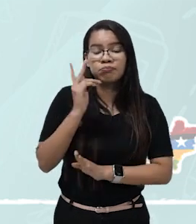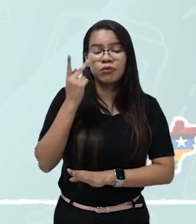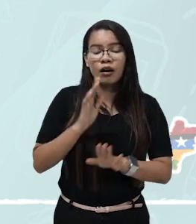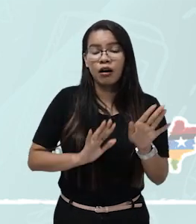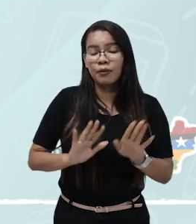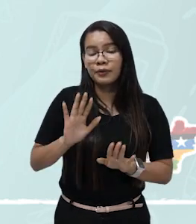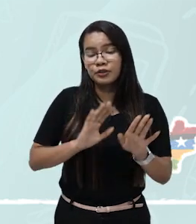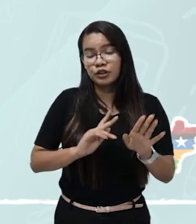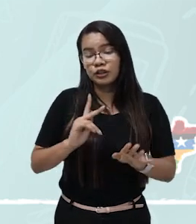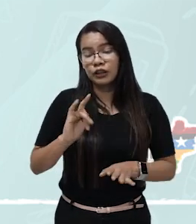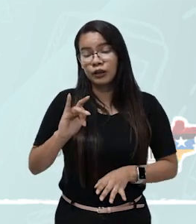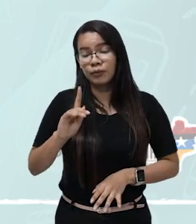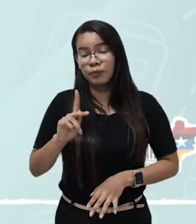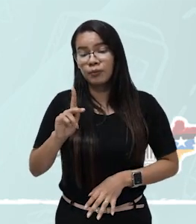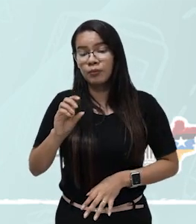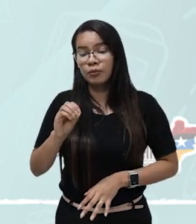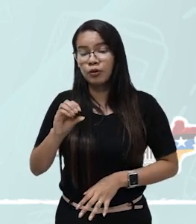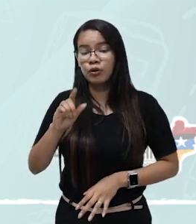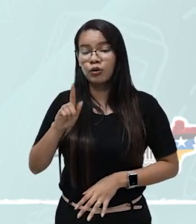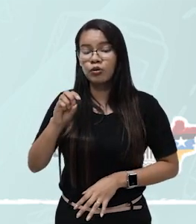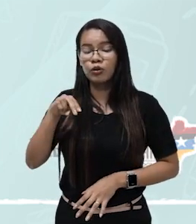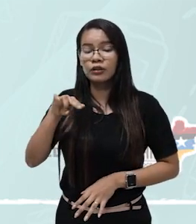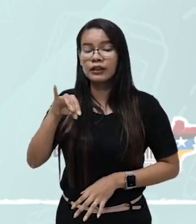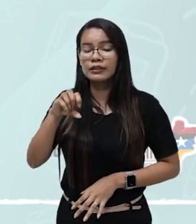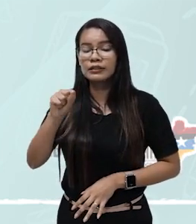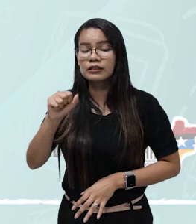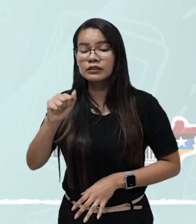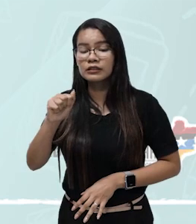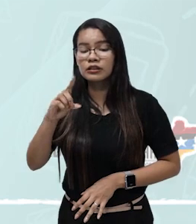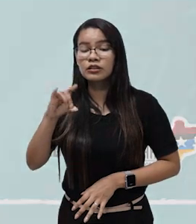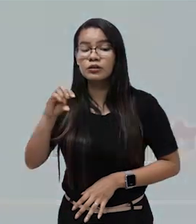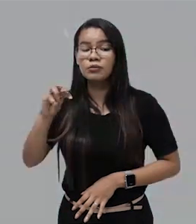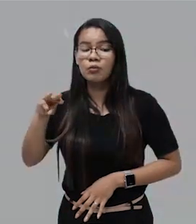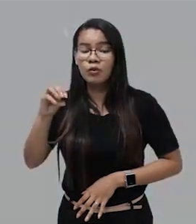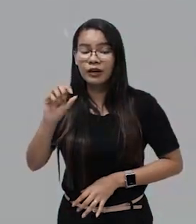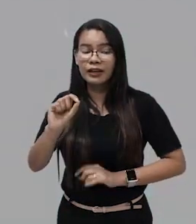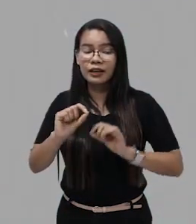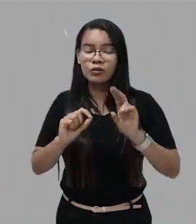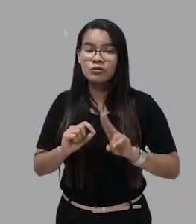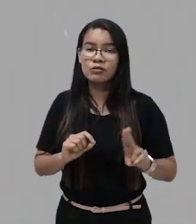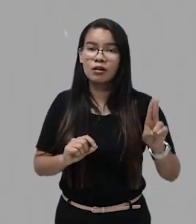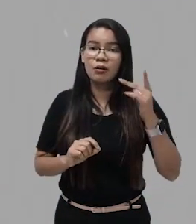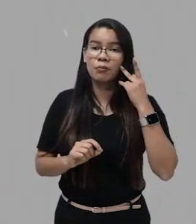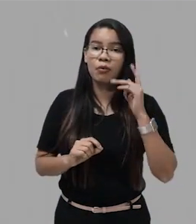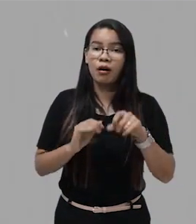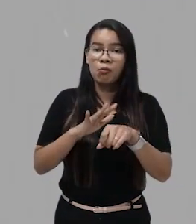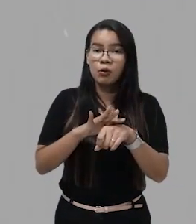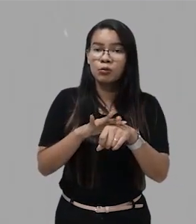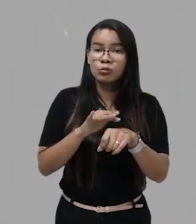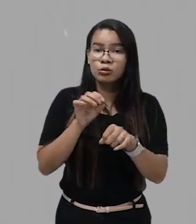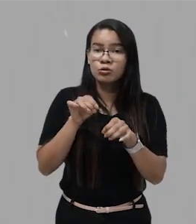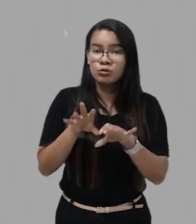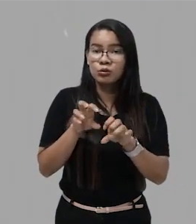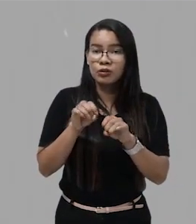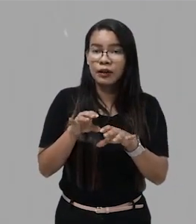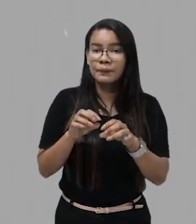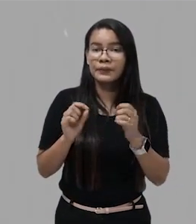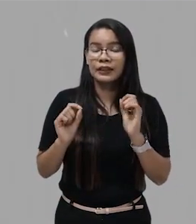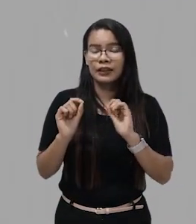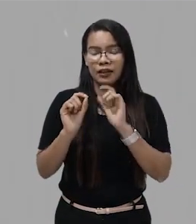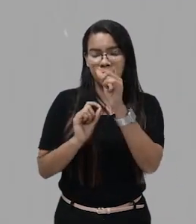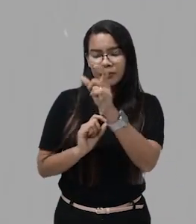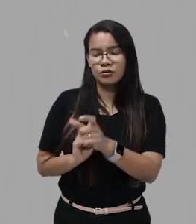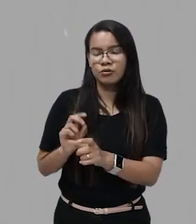ó, mais um medicamento que foi realizado para um tratamento de uma doença que o indivíduo usa para ganho de massa